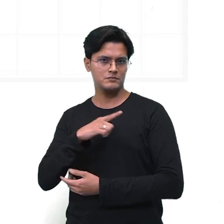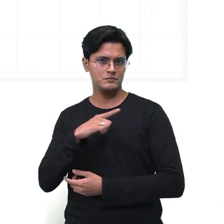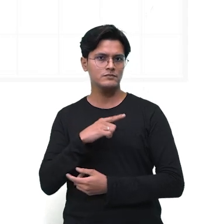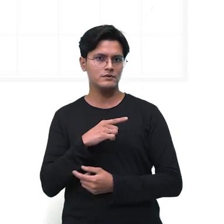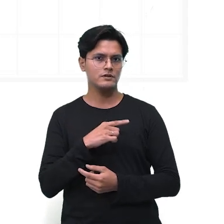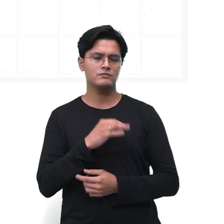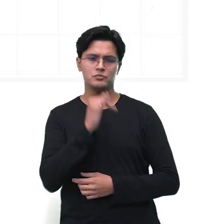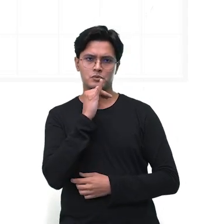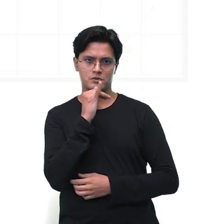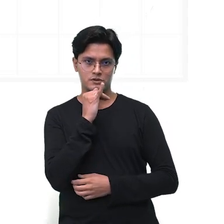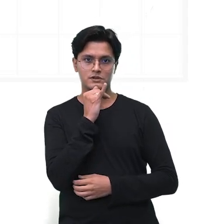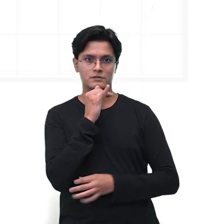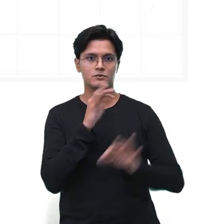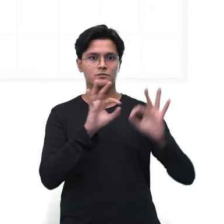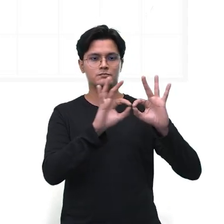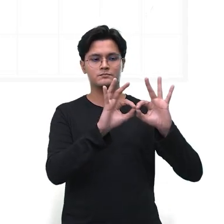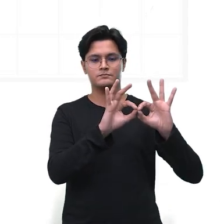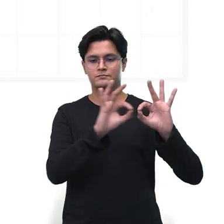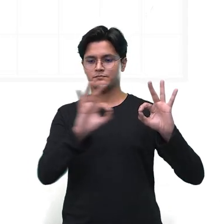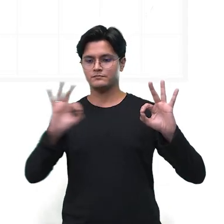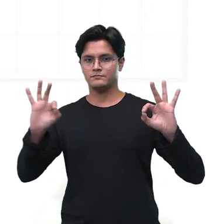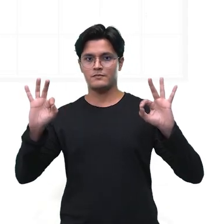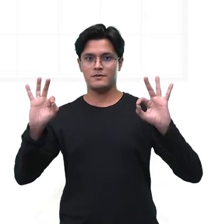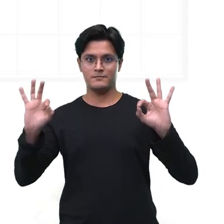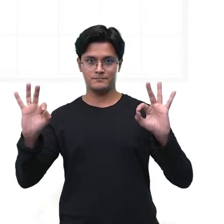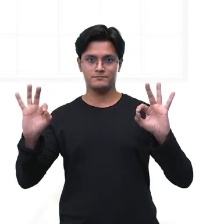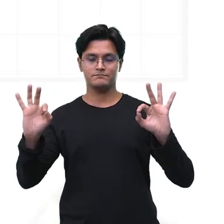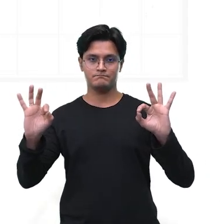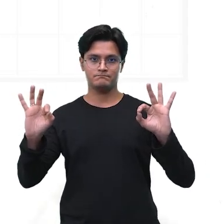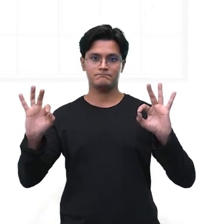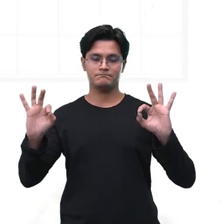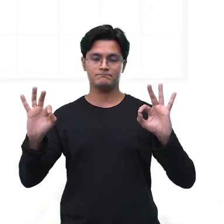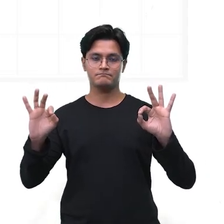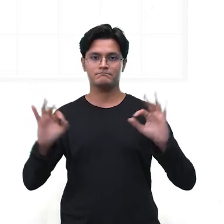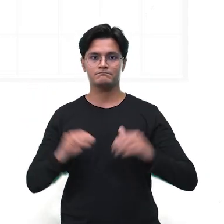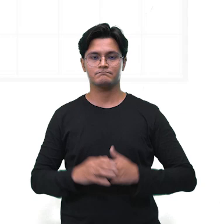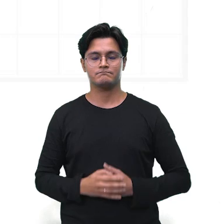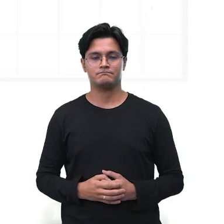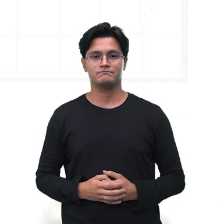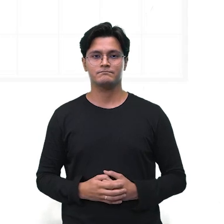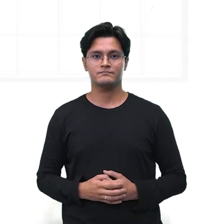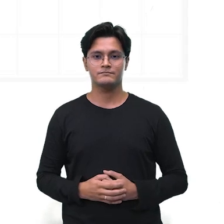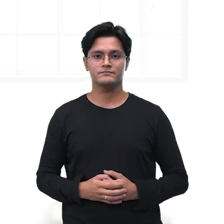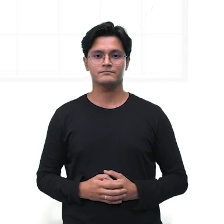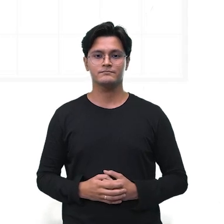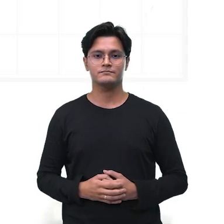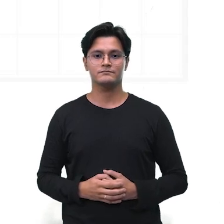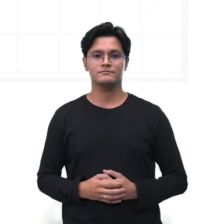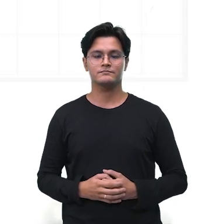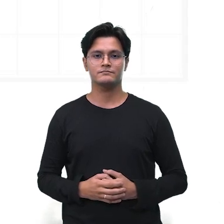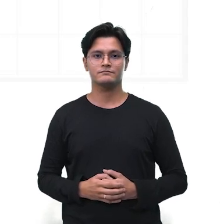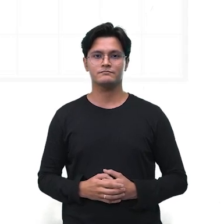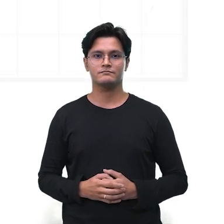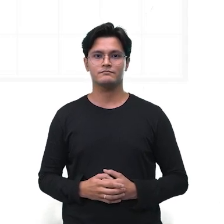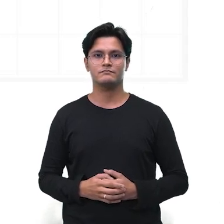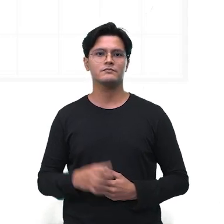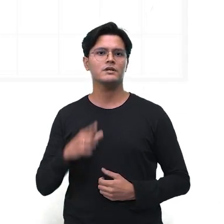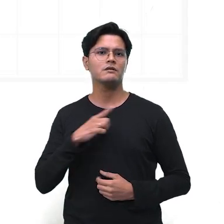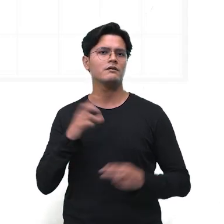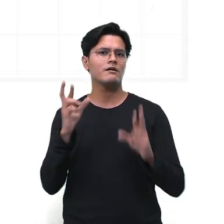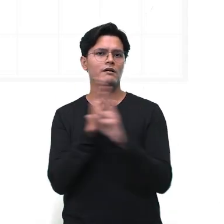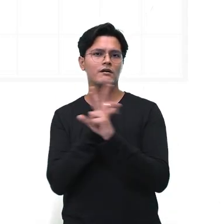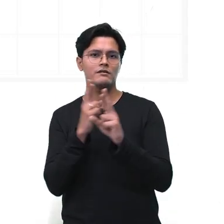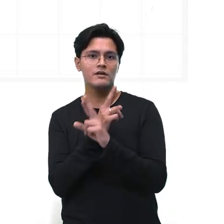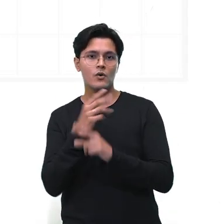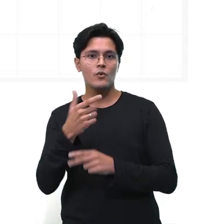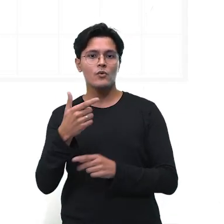reta. Olha só, aqui é um segmento de reta. Esse segmento de reta, ele está se comunicando com